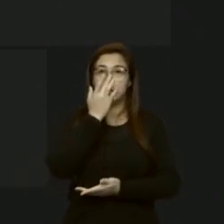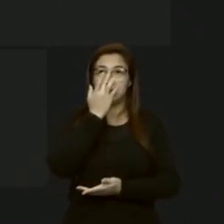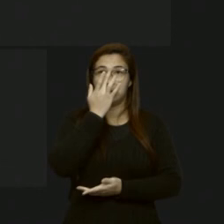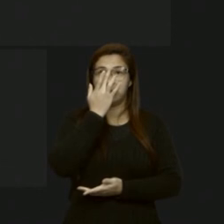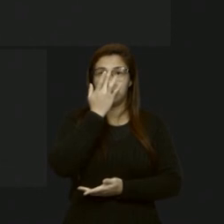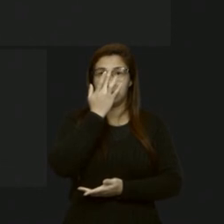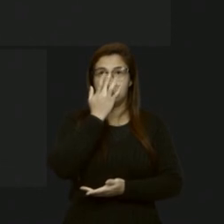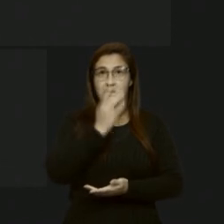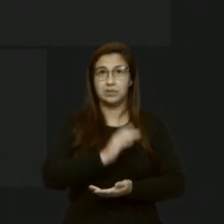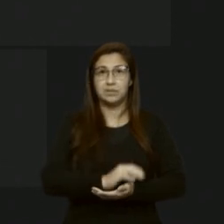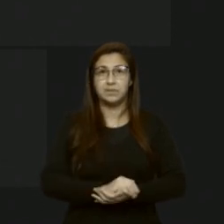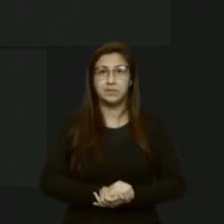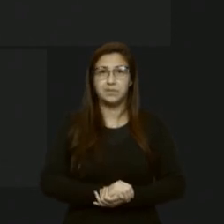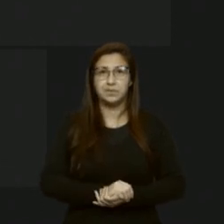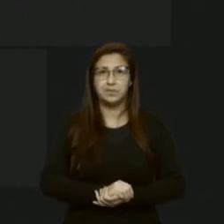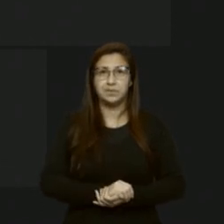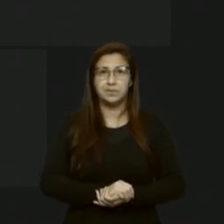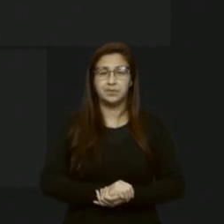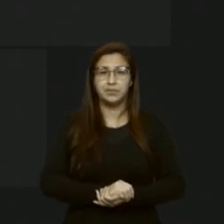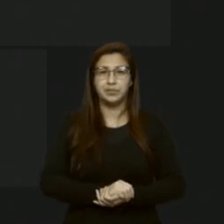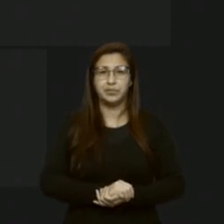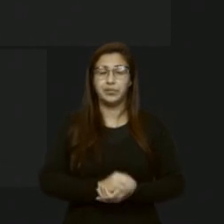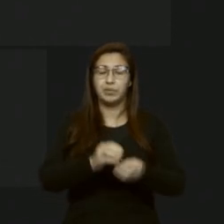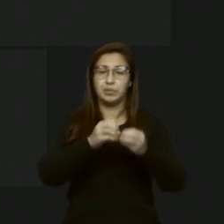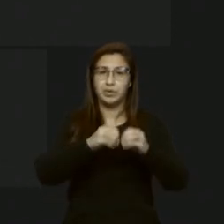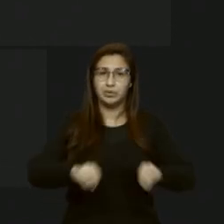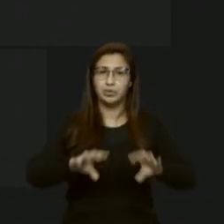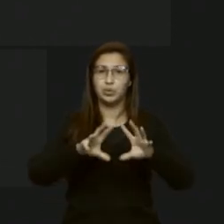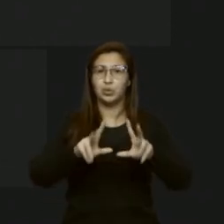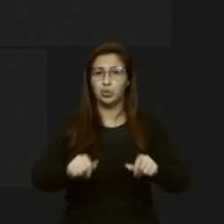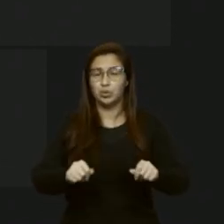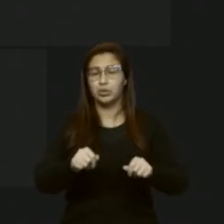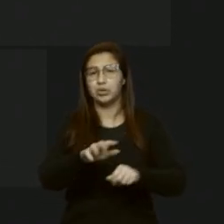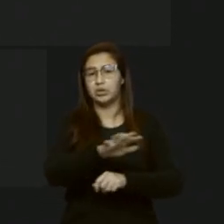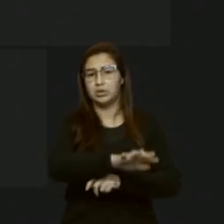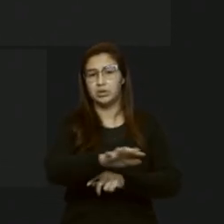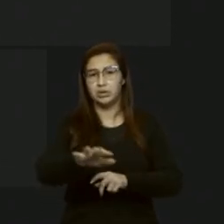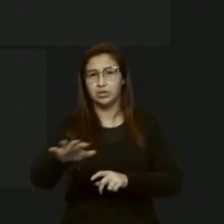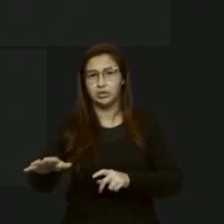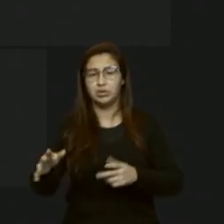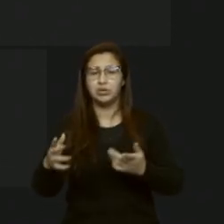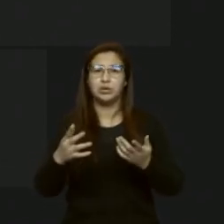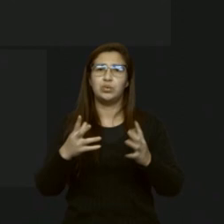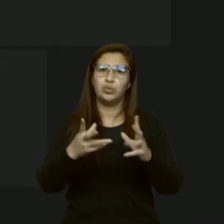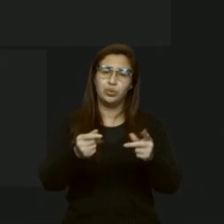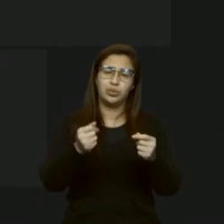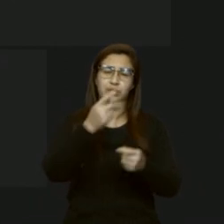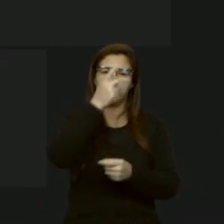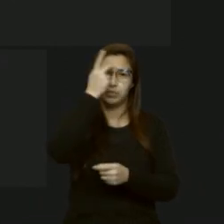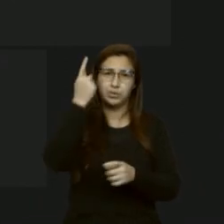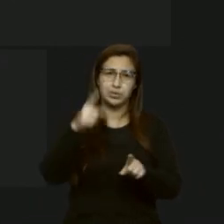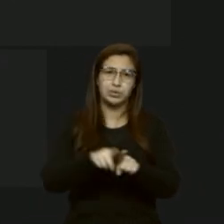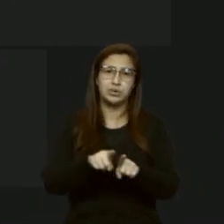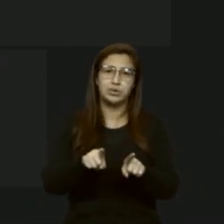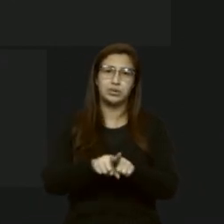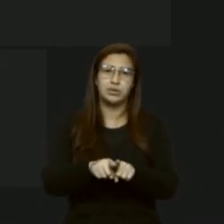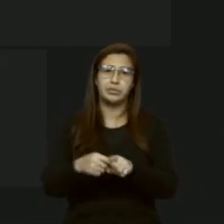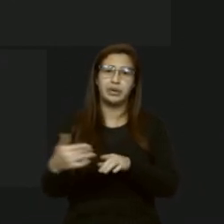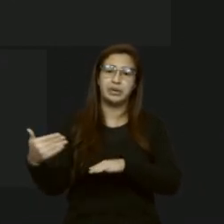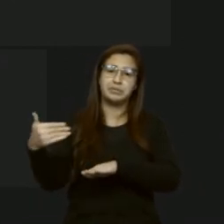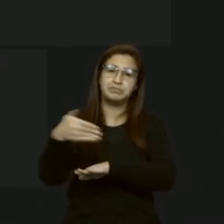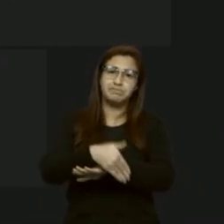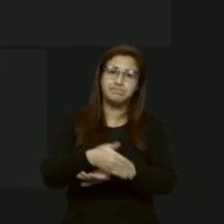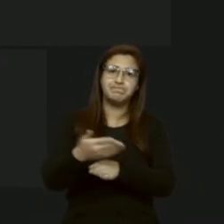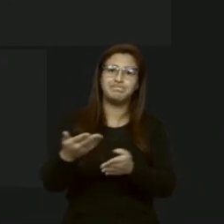pipocando na nossa região, prejudicando toda a nossa gente, nosso povo da nossa região e a todos que passam por aqui. Não